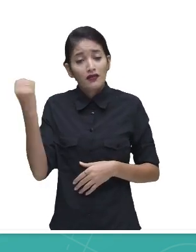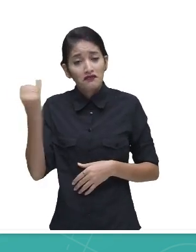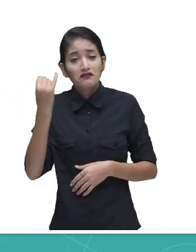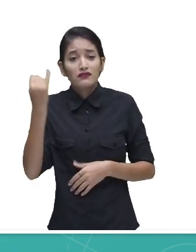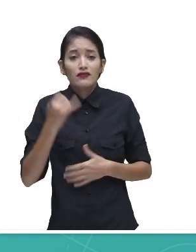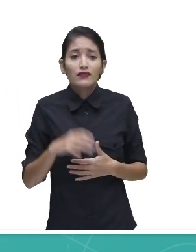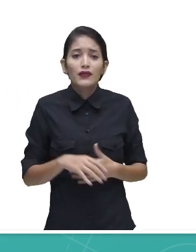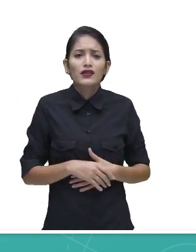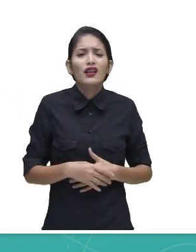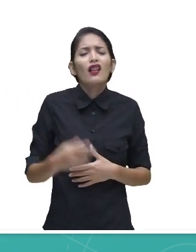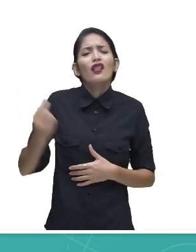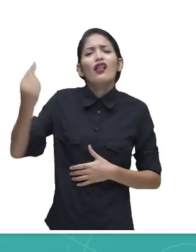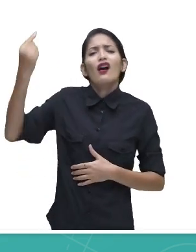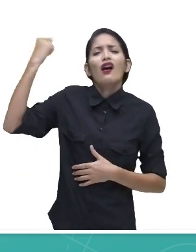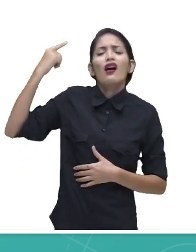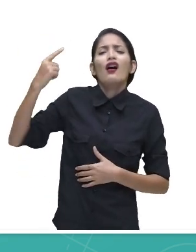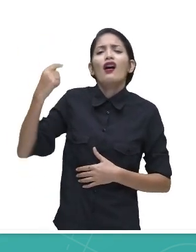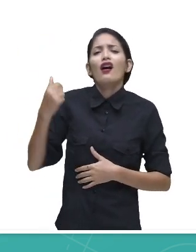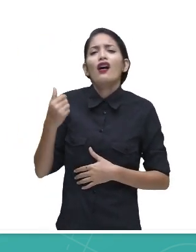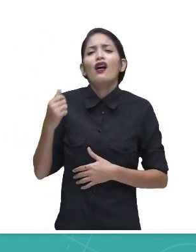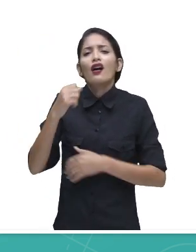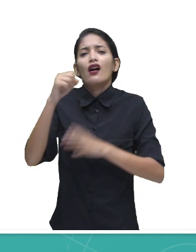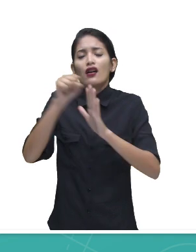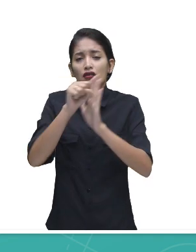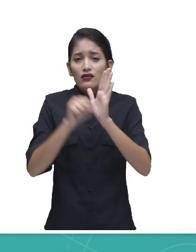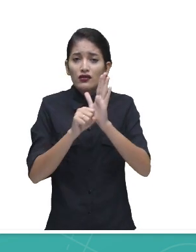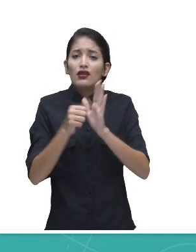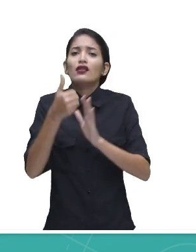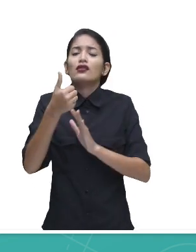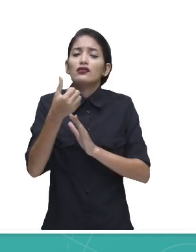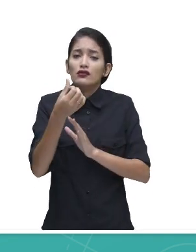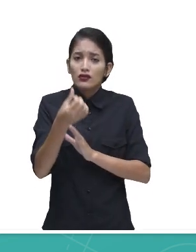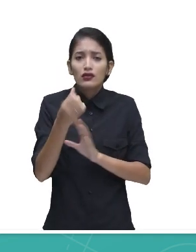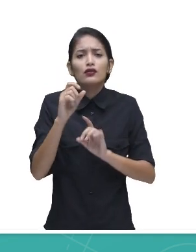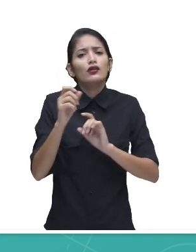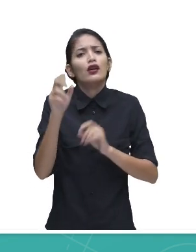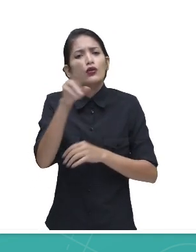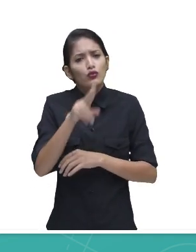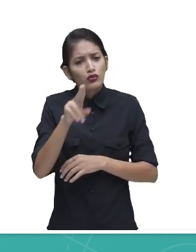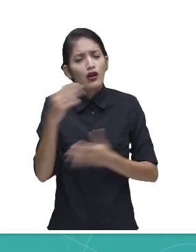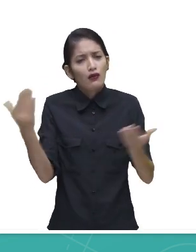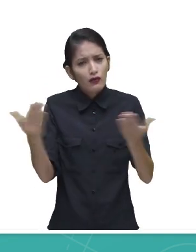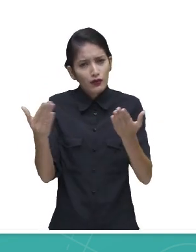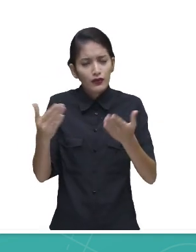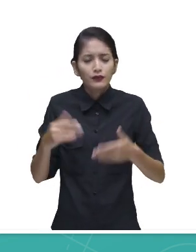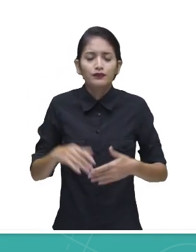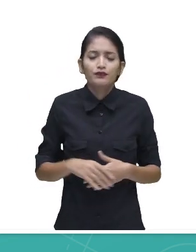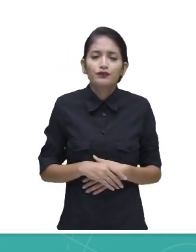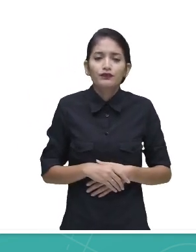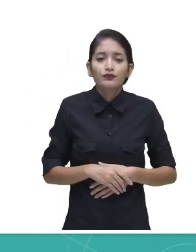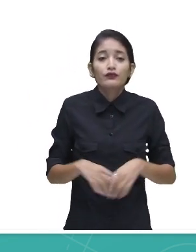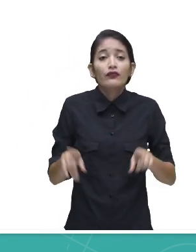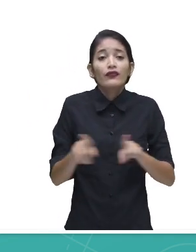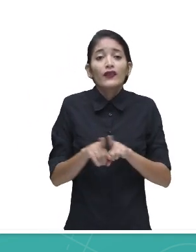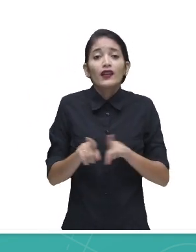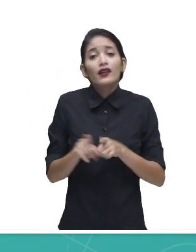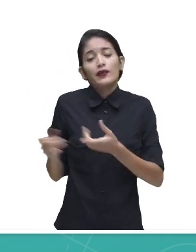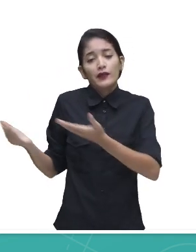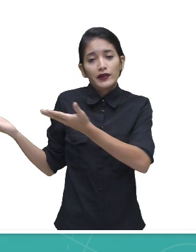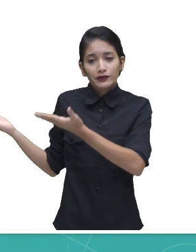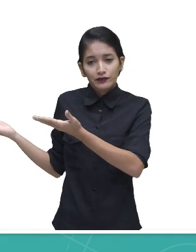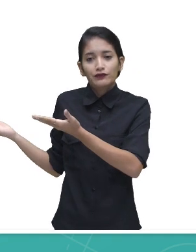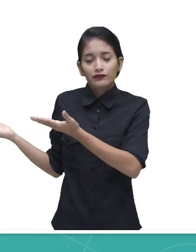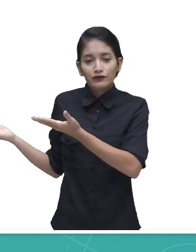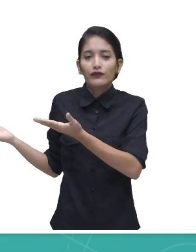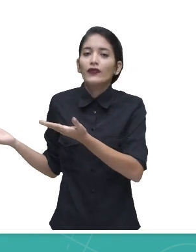Viveu lá no século XVI e o que ele disse é usado até hoje. Nós temos o grande Galileu Galilei,